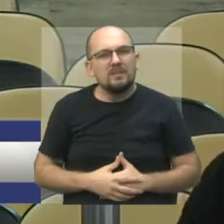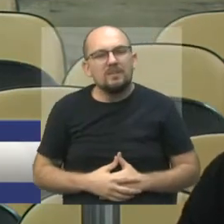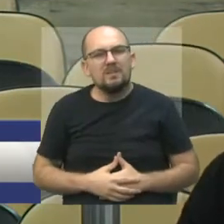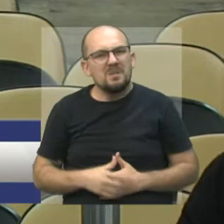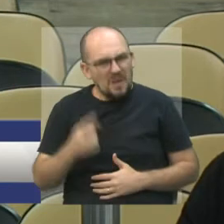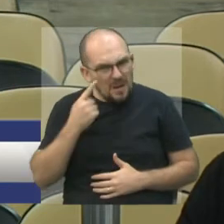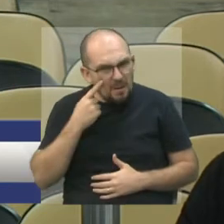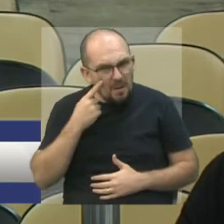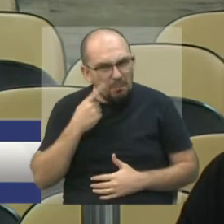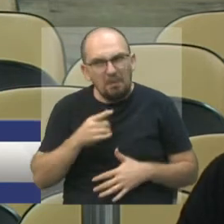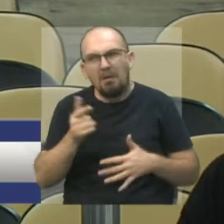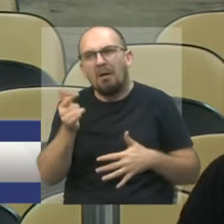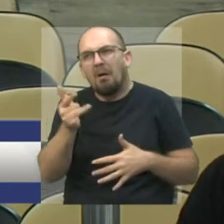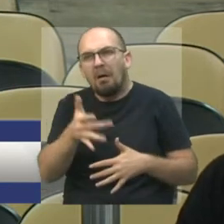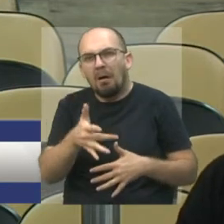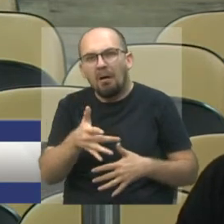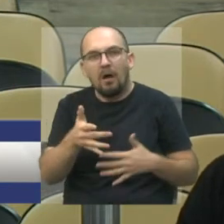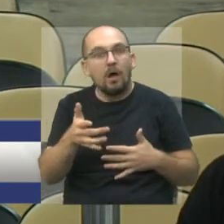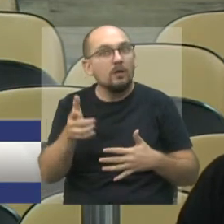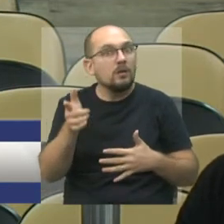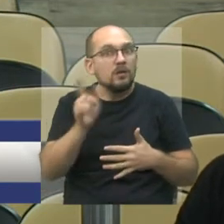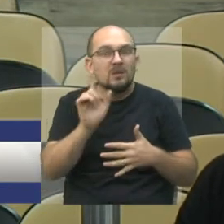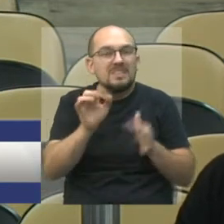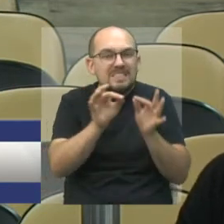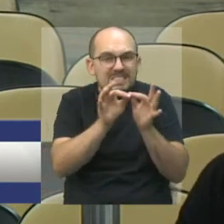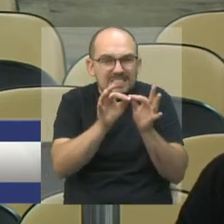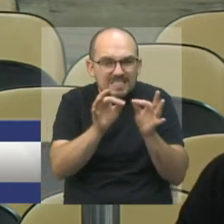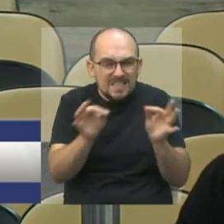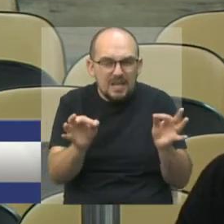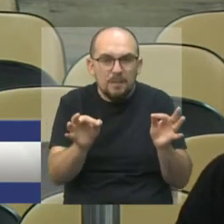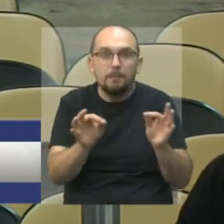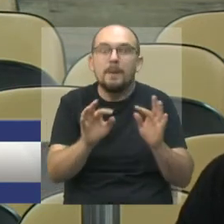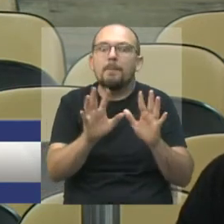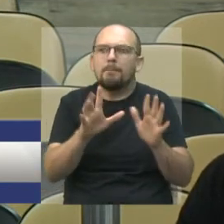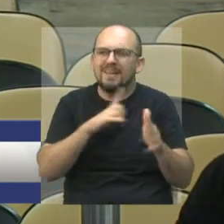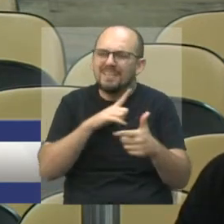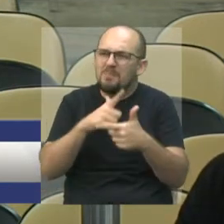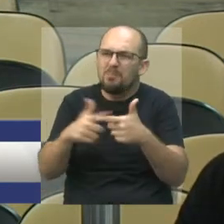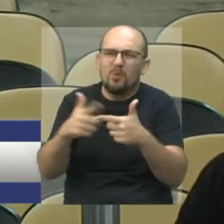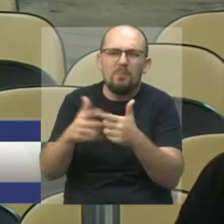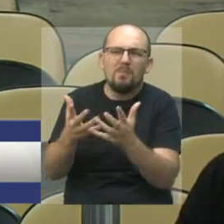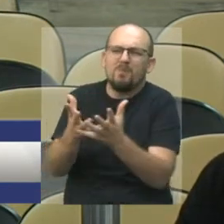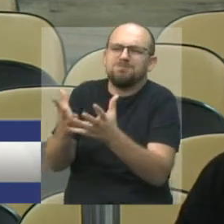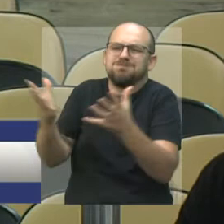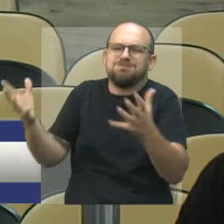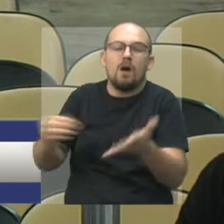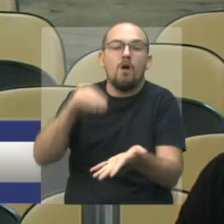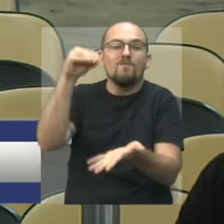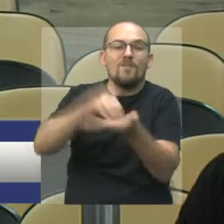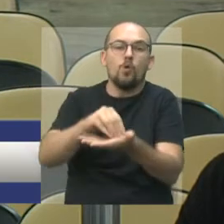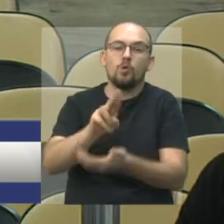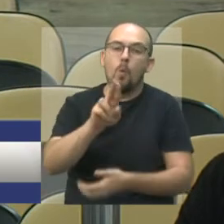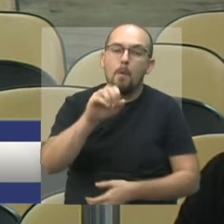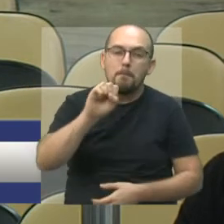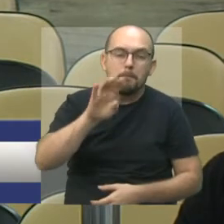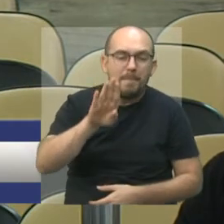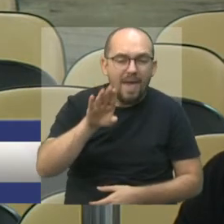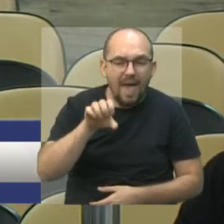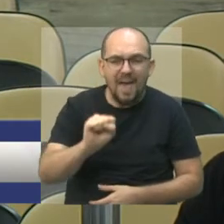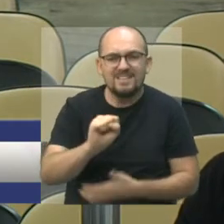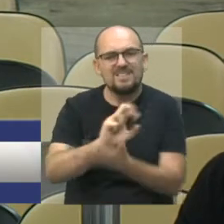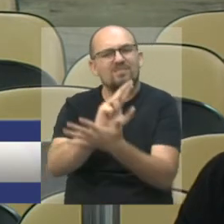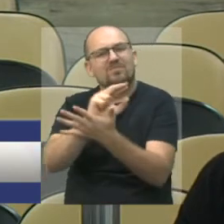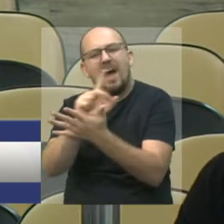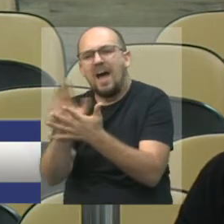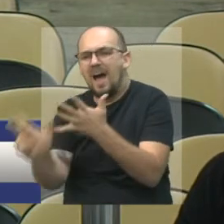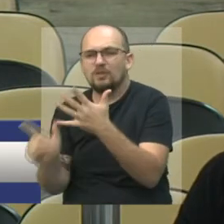coisas importantes, porém são simples, pequenas, mínimas, diante do problema que nós temos, como falta de UBS e uma série de outros fatores. E aí